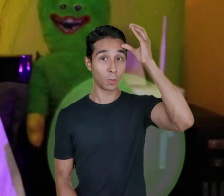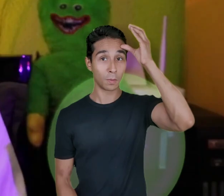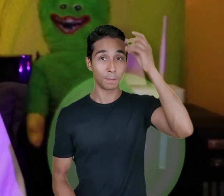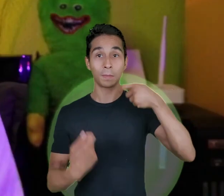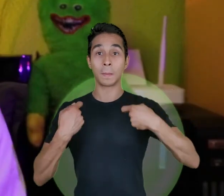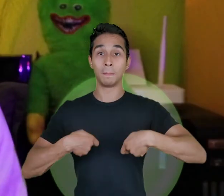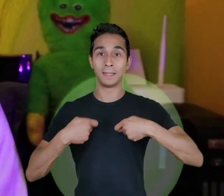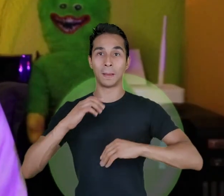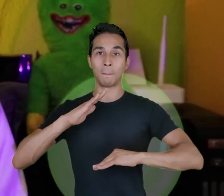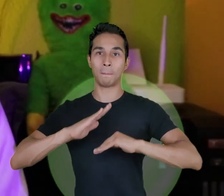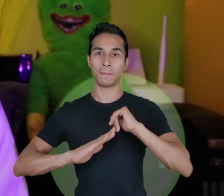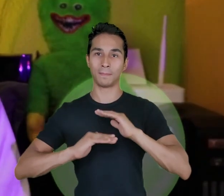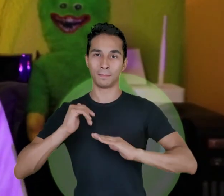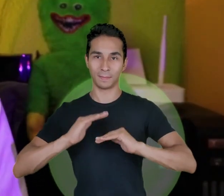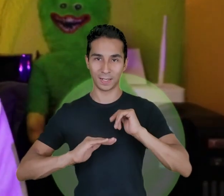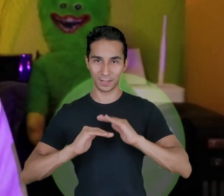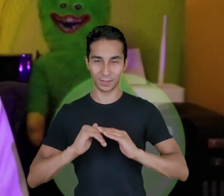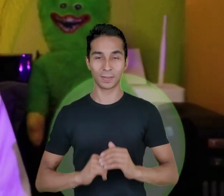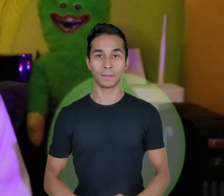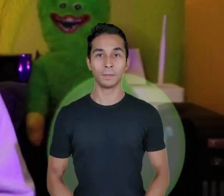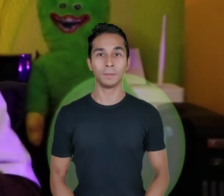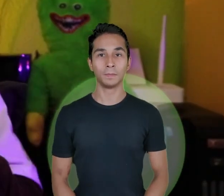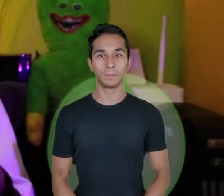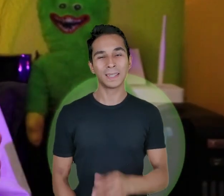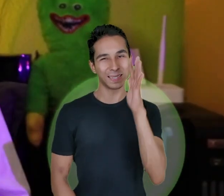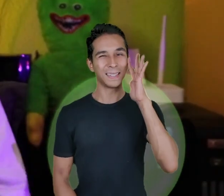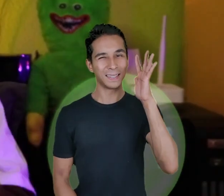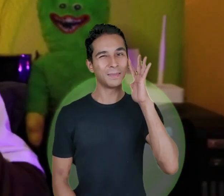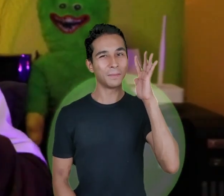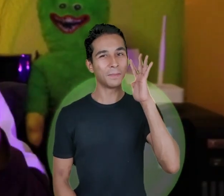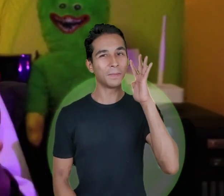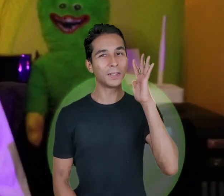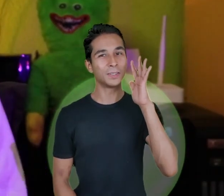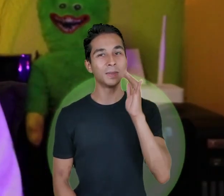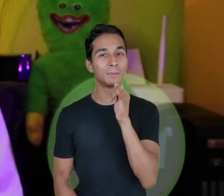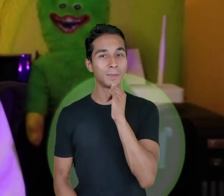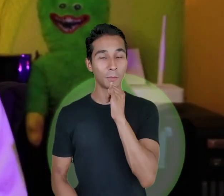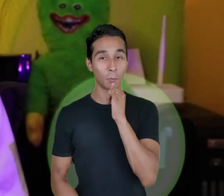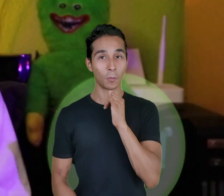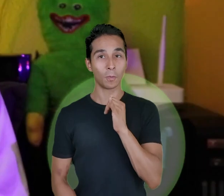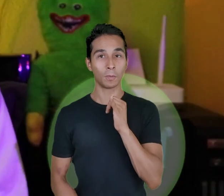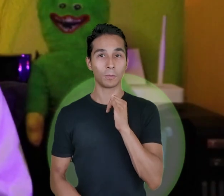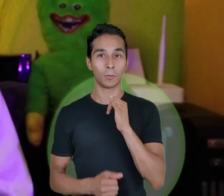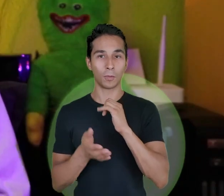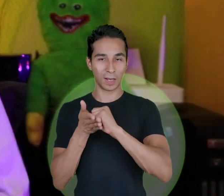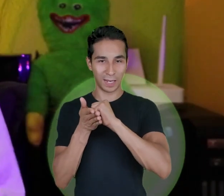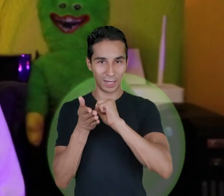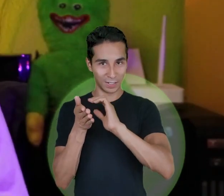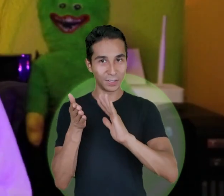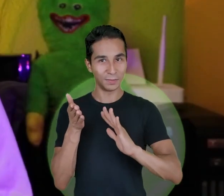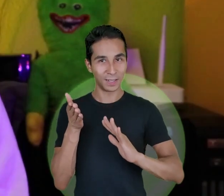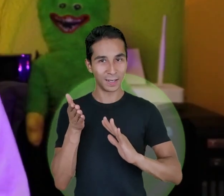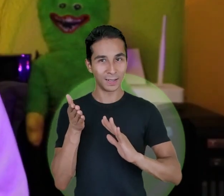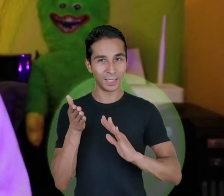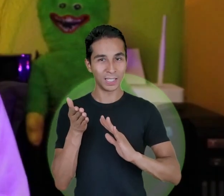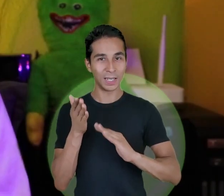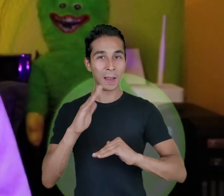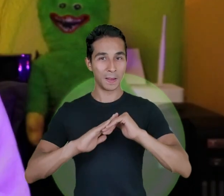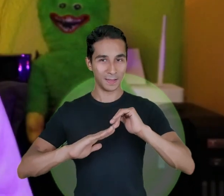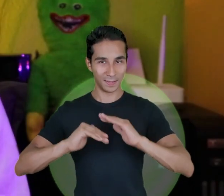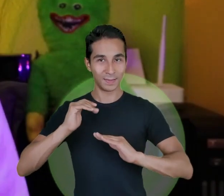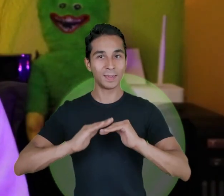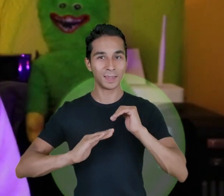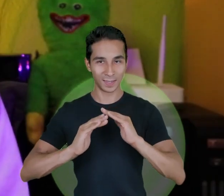vai começar a pensar um exercício, né? Eu acho que toda aula ela pode ser um exercício porque a gente tá aí articulando, né?